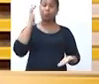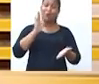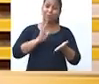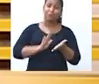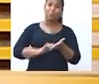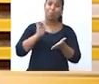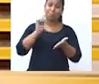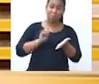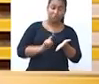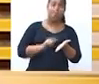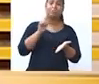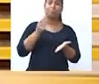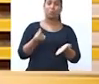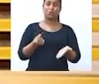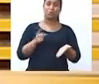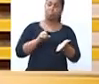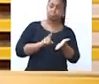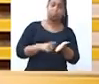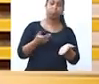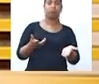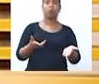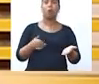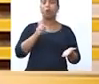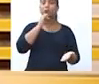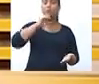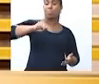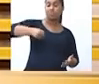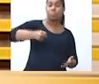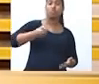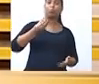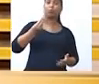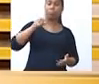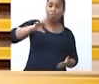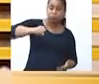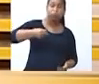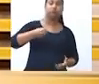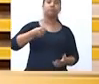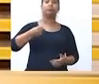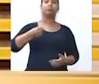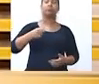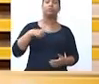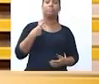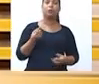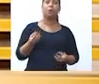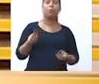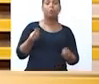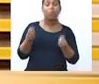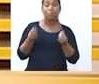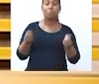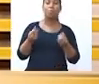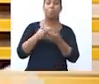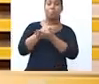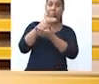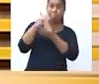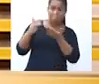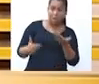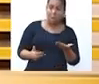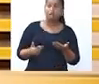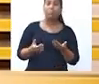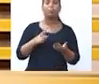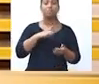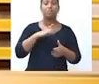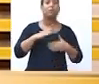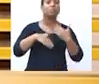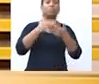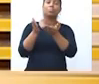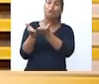né, naquela nota, ou tocou na fechadura. Então, esse tratamento dessa imagem, porque é todo um processo